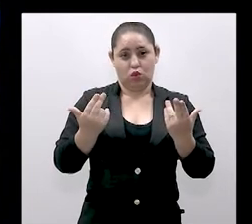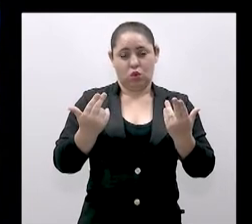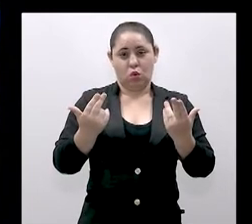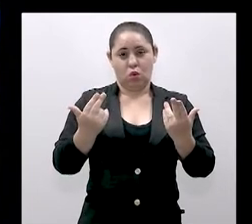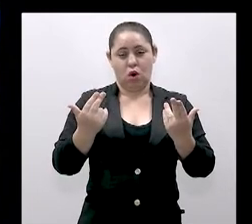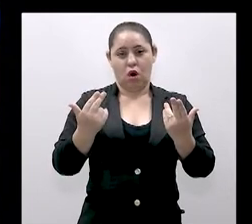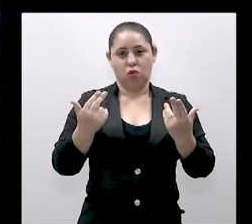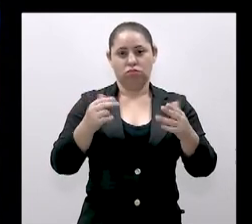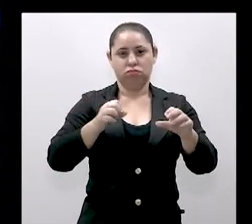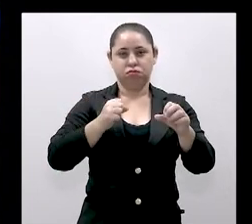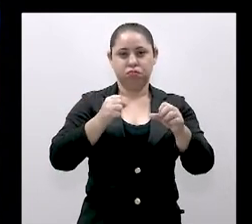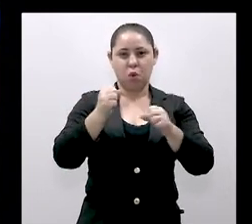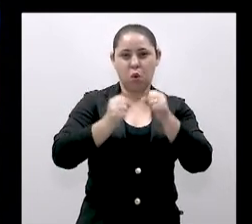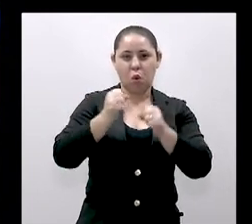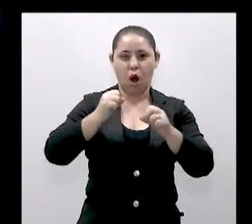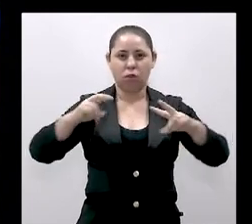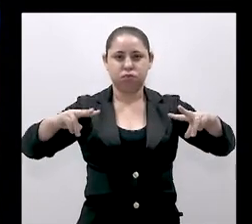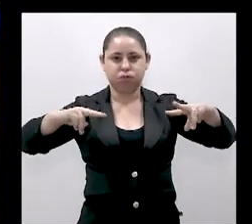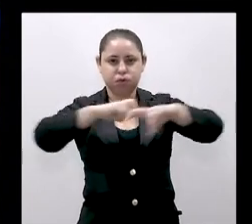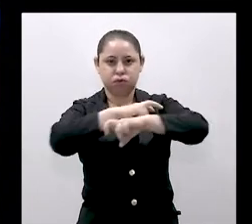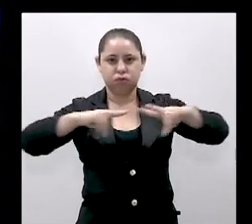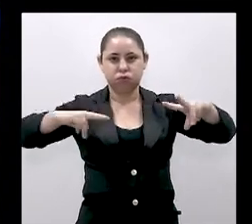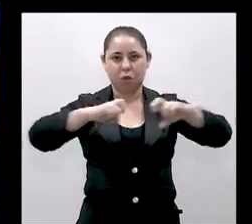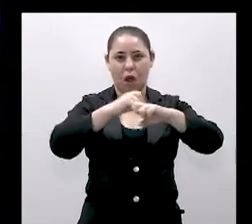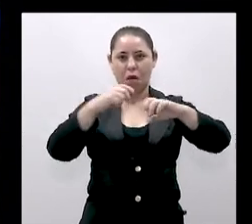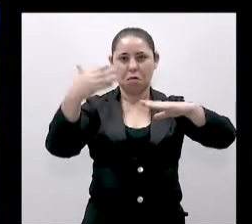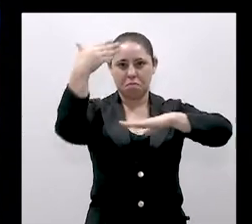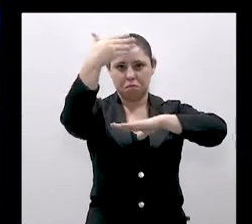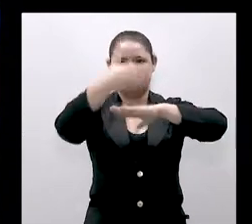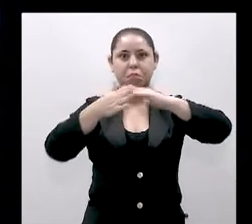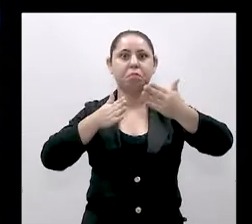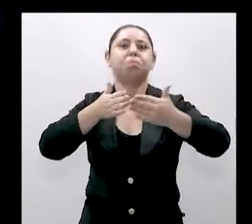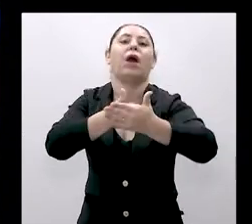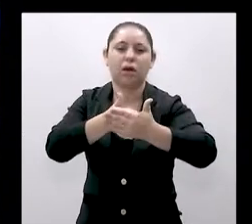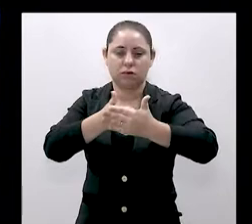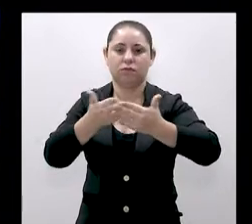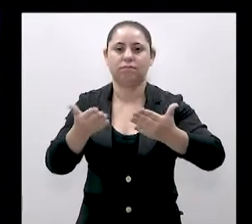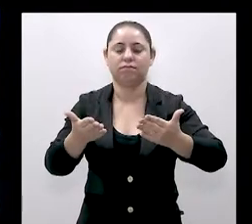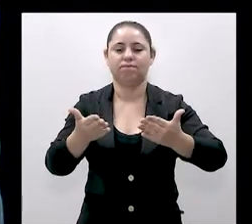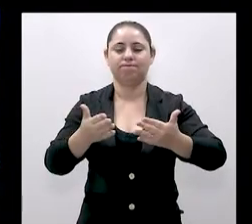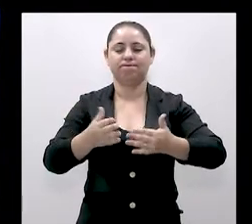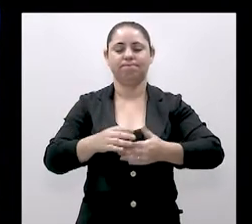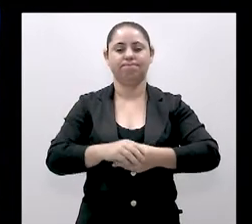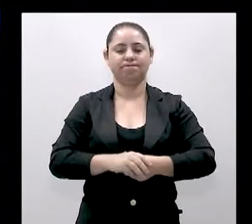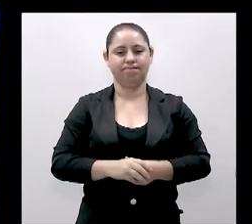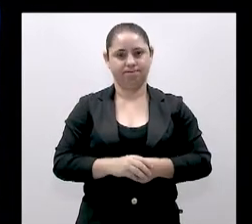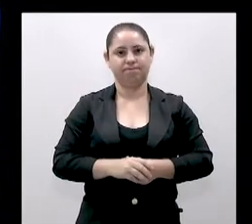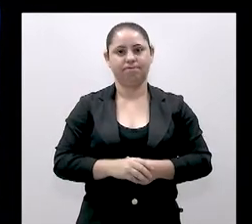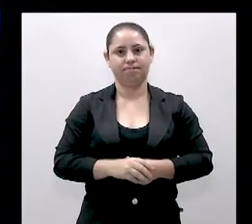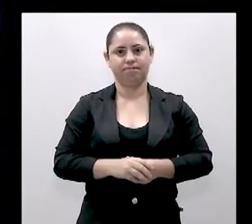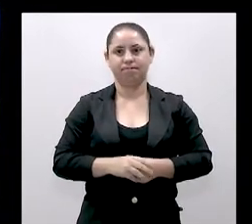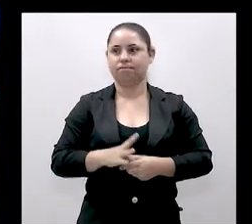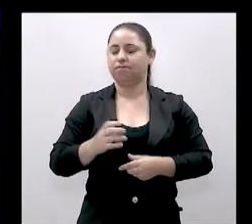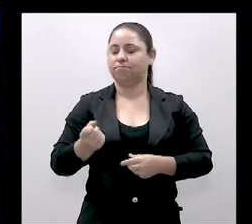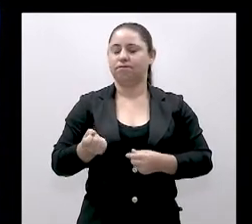tá na Fórmula 1 no retão a 310 km por hora aparece um paredão na frente 1